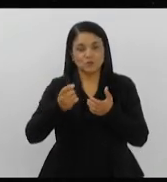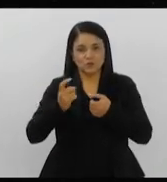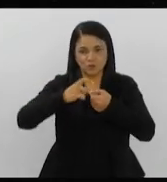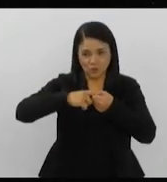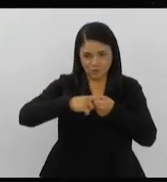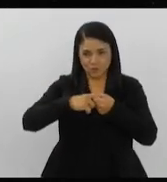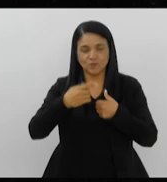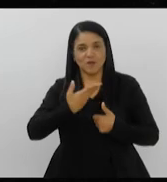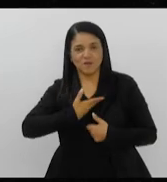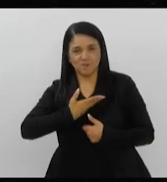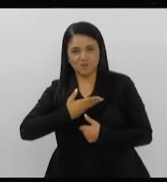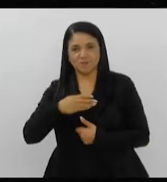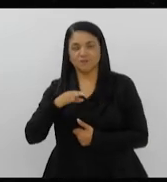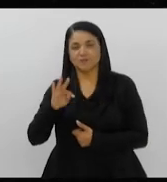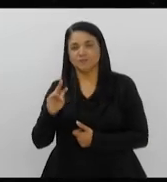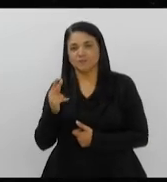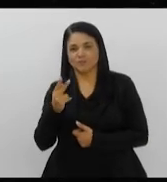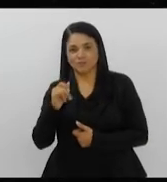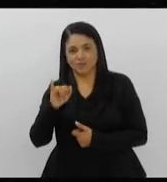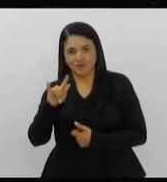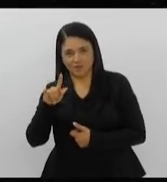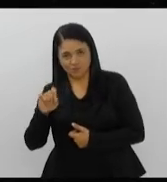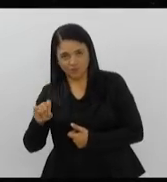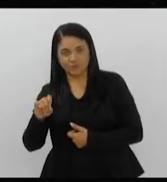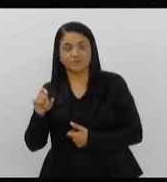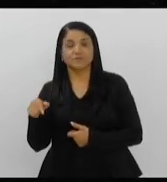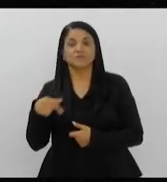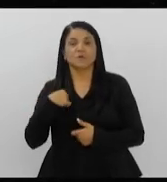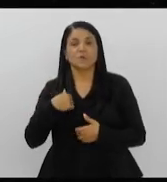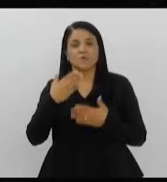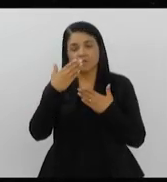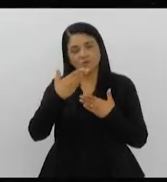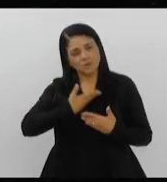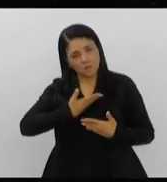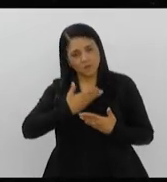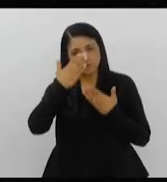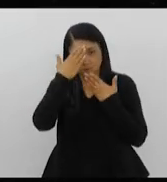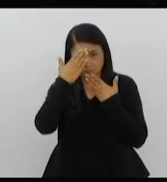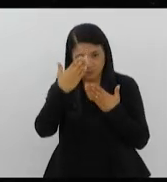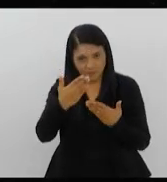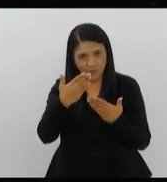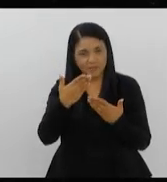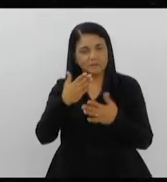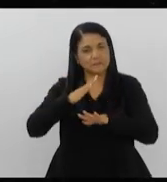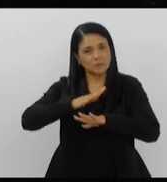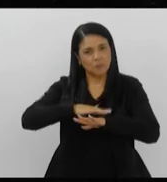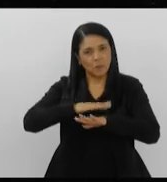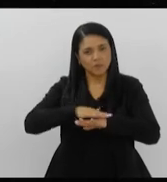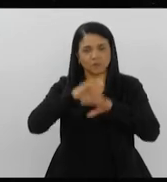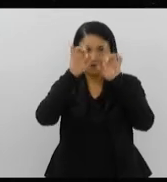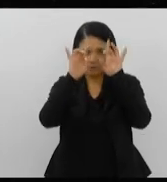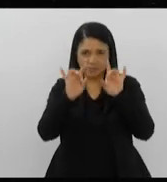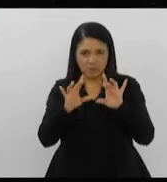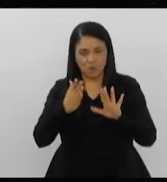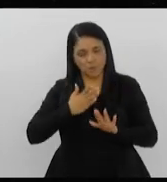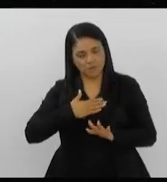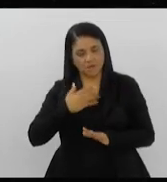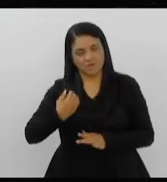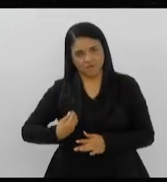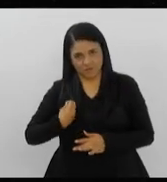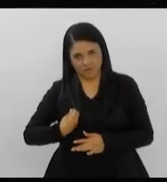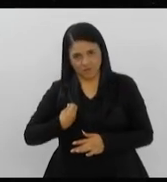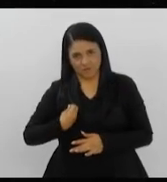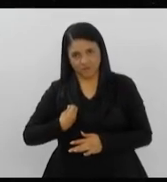Batista e meus amigos aqui presentes Obrigado por estarem aqui nesse momento especial da minha vida e eu